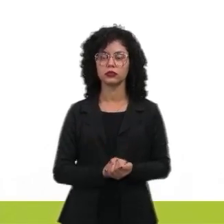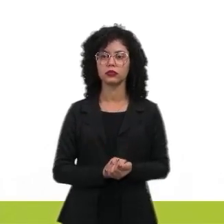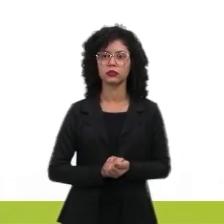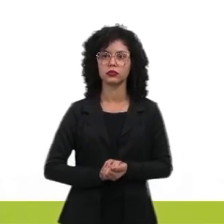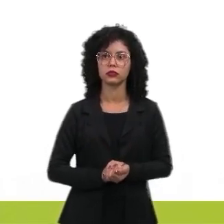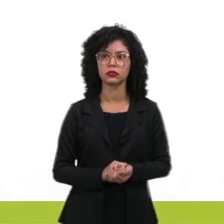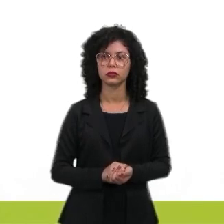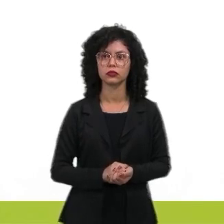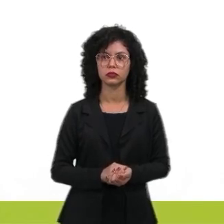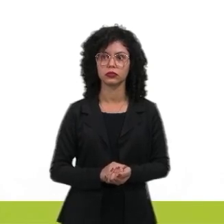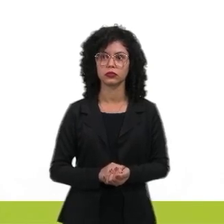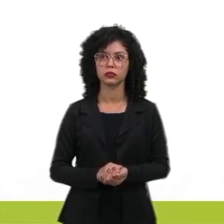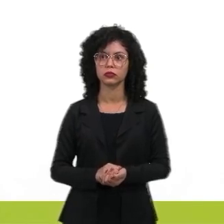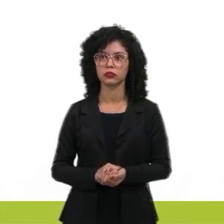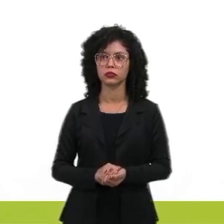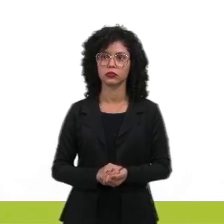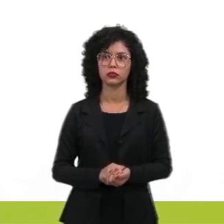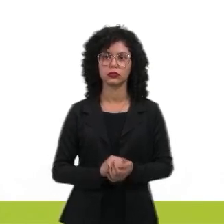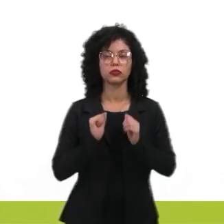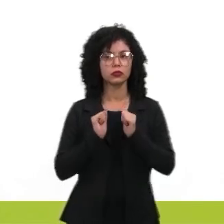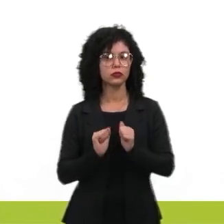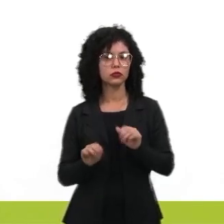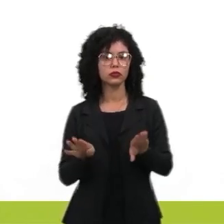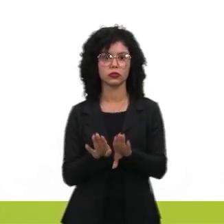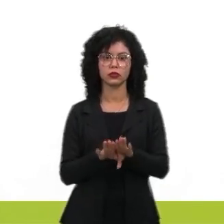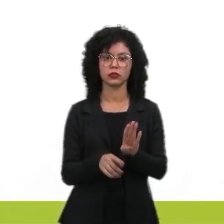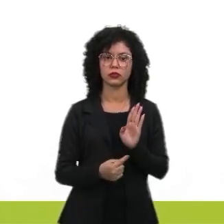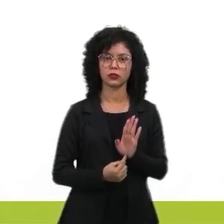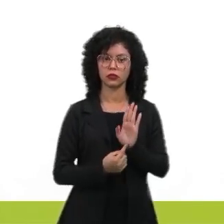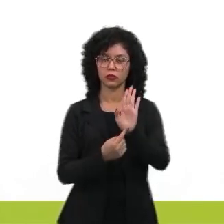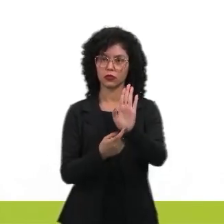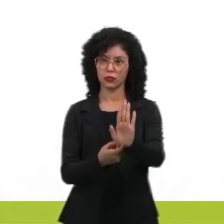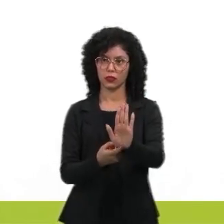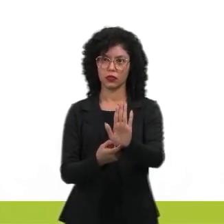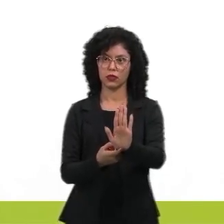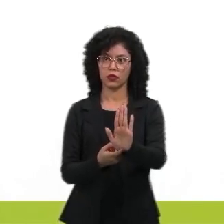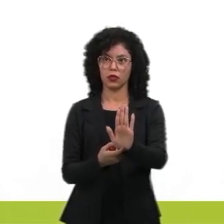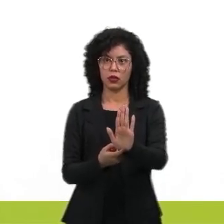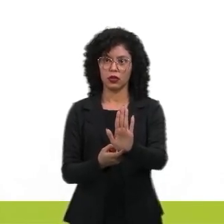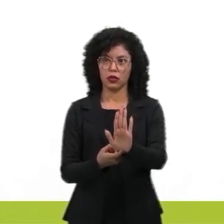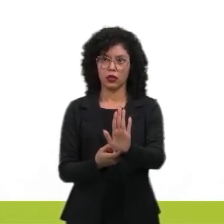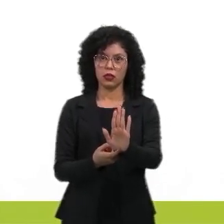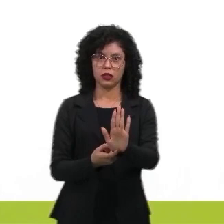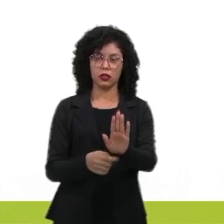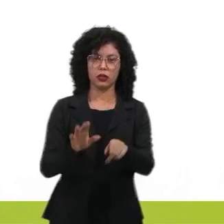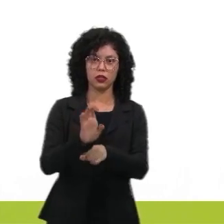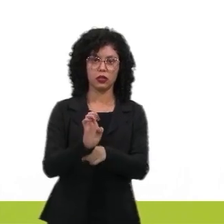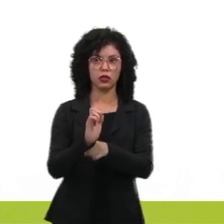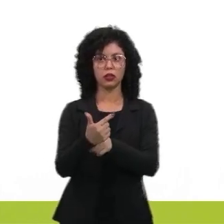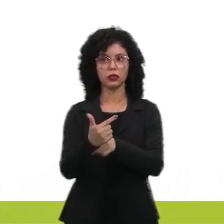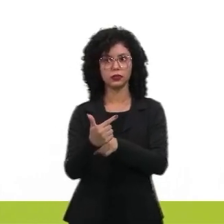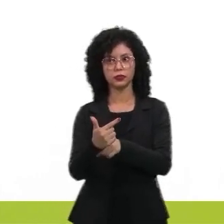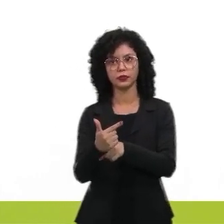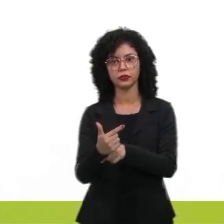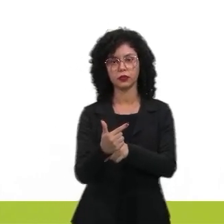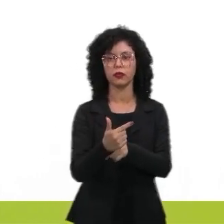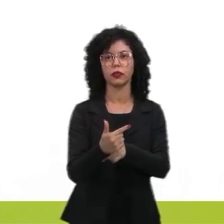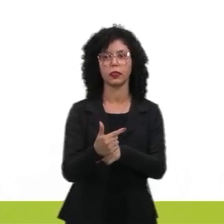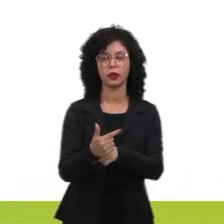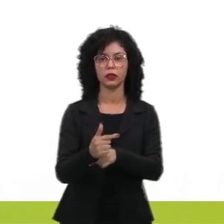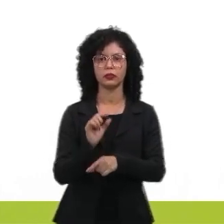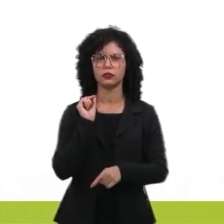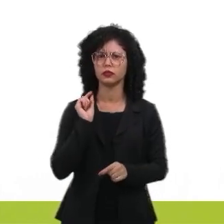bom? Uma escala também que você pode estar apresentando dentro do cálculo é uma escala bidimensional.